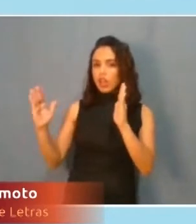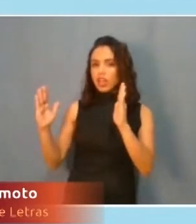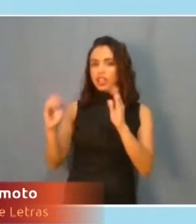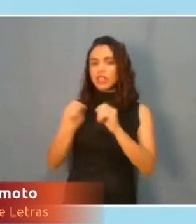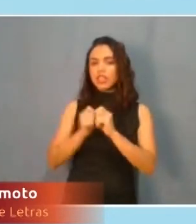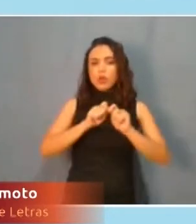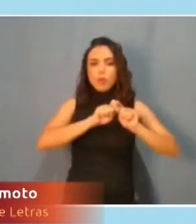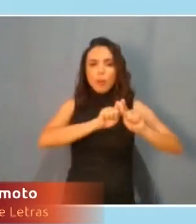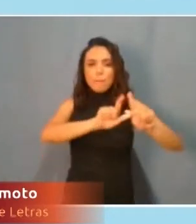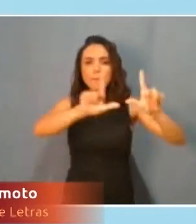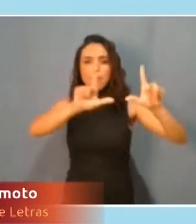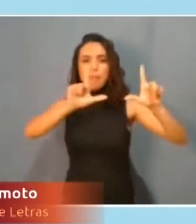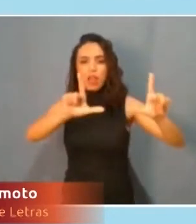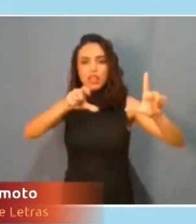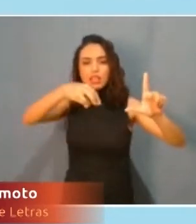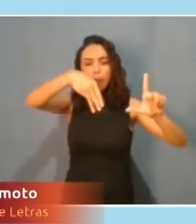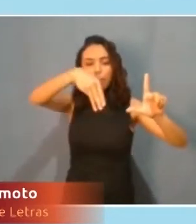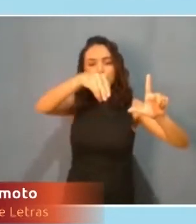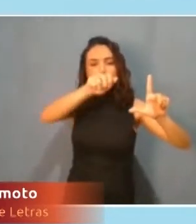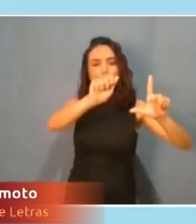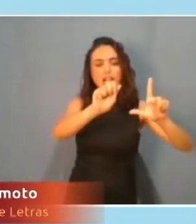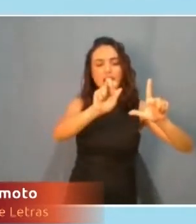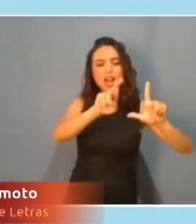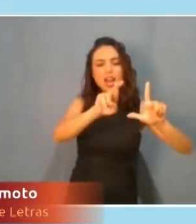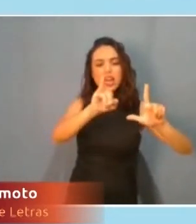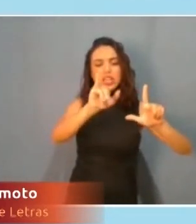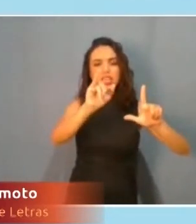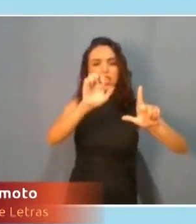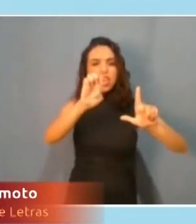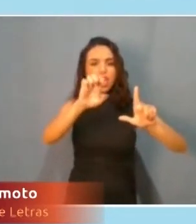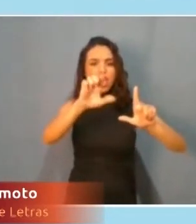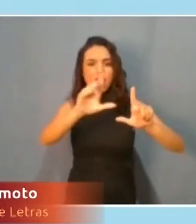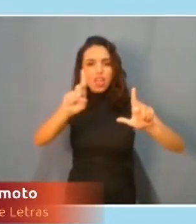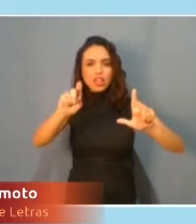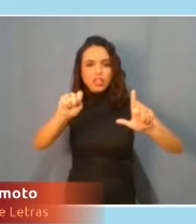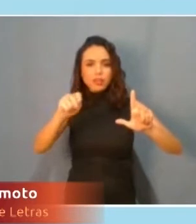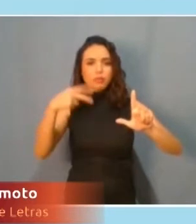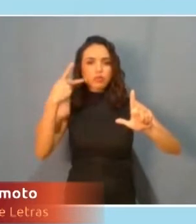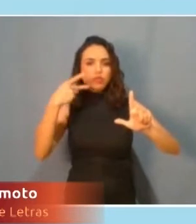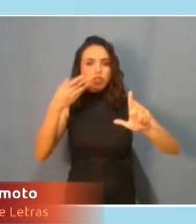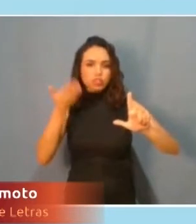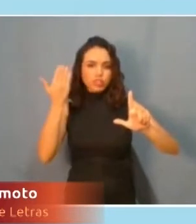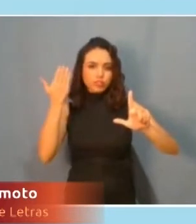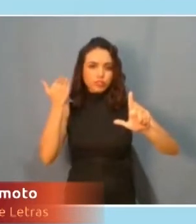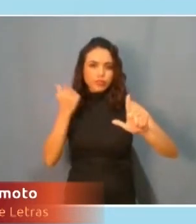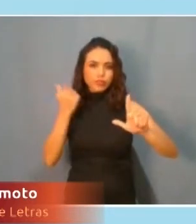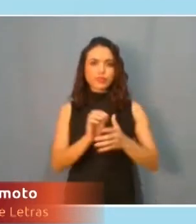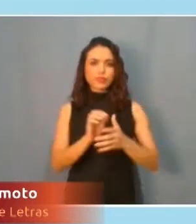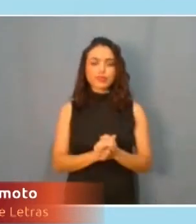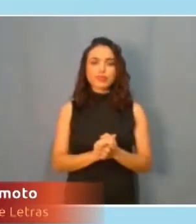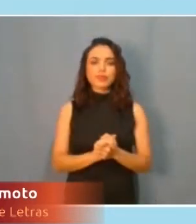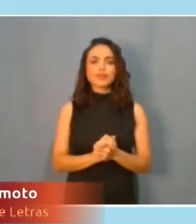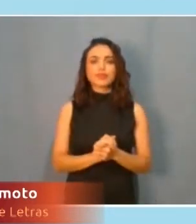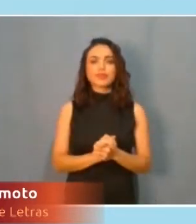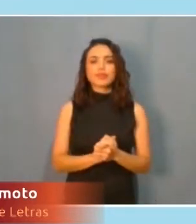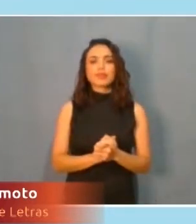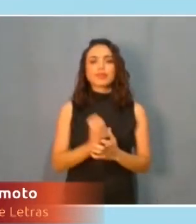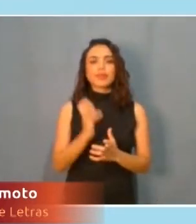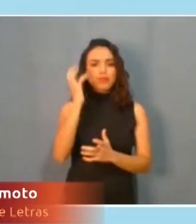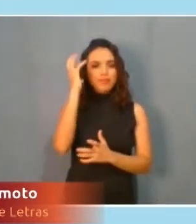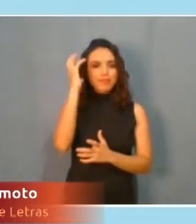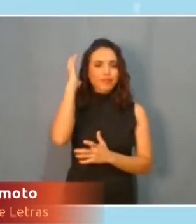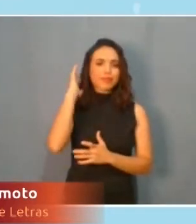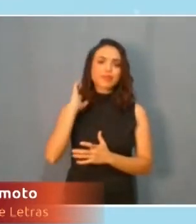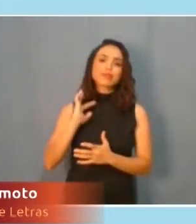rua da Marielle Franco, que muito me orgulha ter ela comigo aqui. Bom, eu agradeço a você que também está nos acompanhando